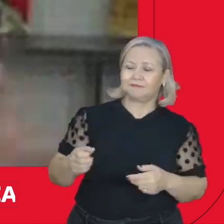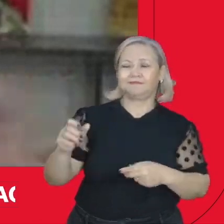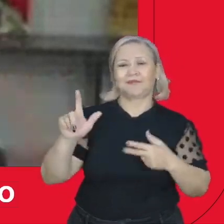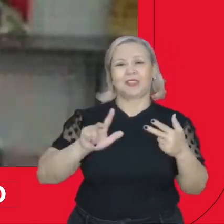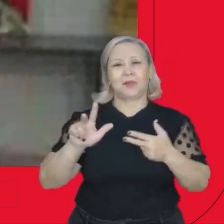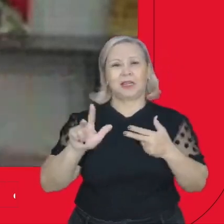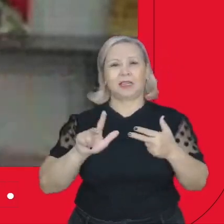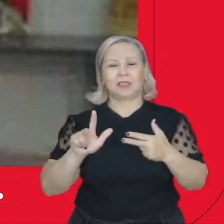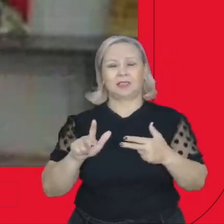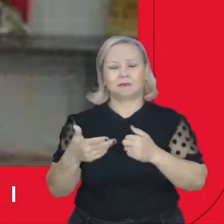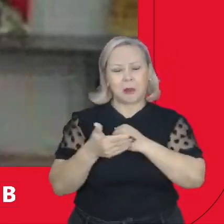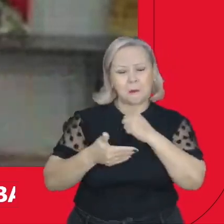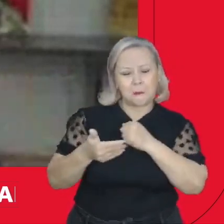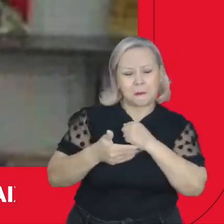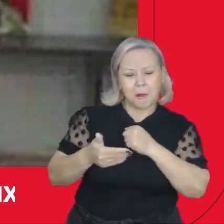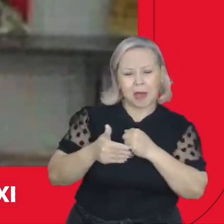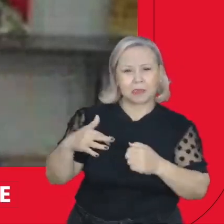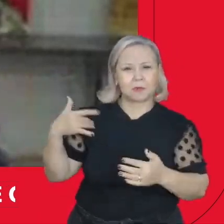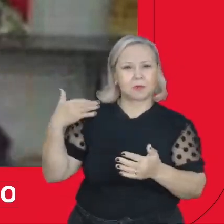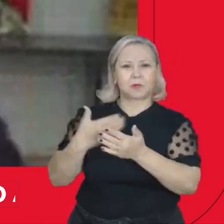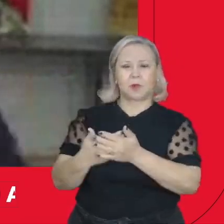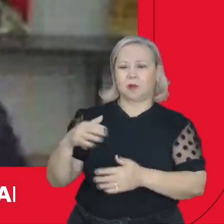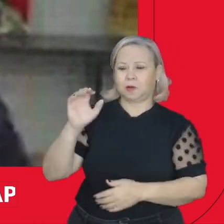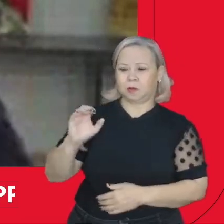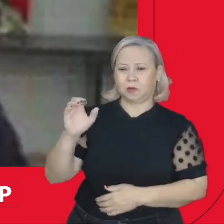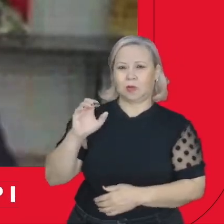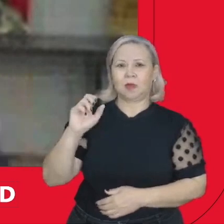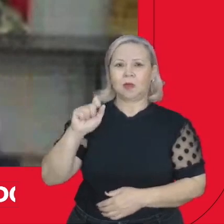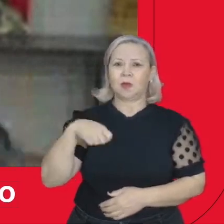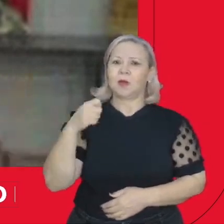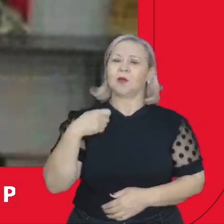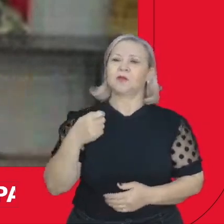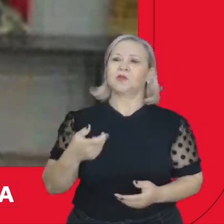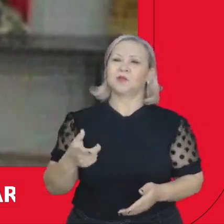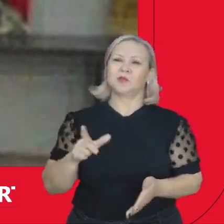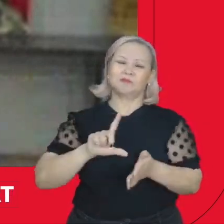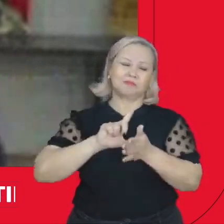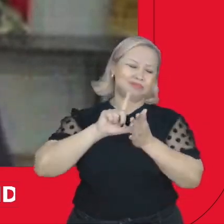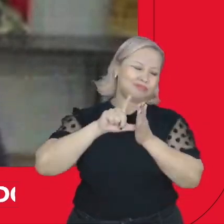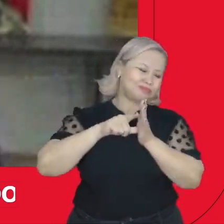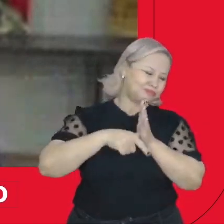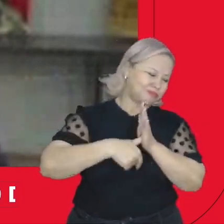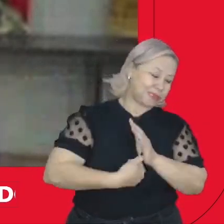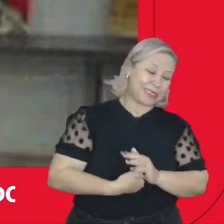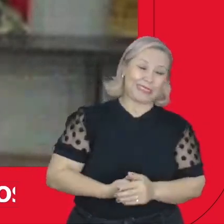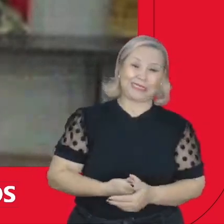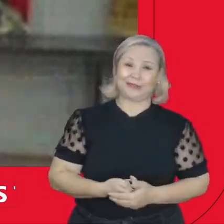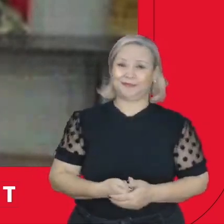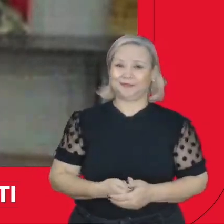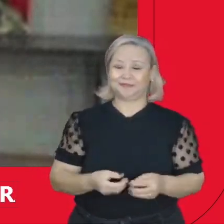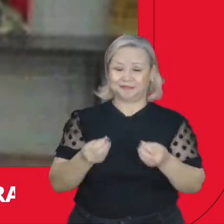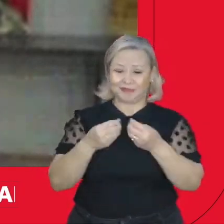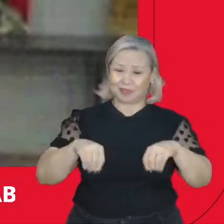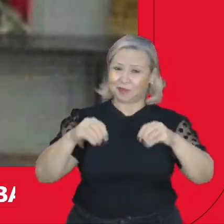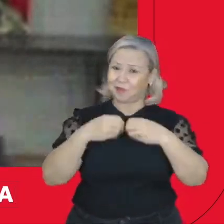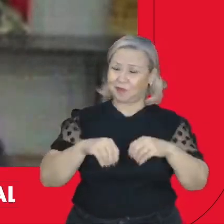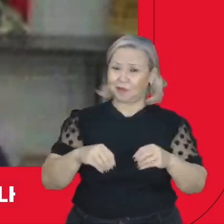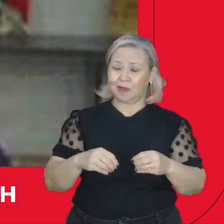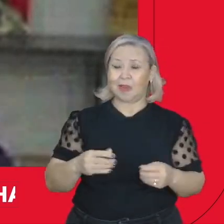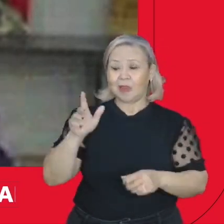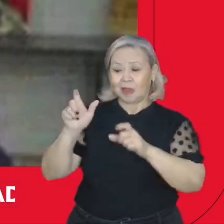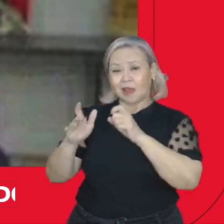história do nosso estado, o Rio Grande do Sul regrediu e regrediu muito. E as pessoas querem projetar o seu futuro e